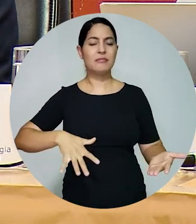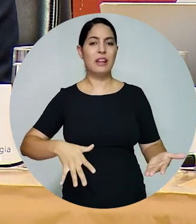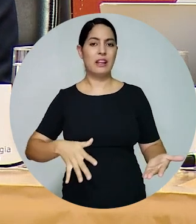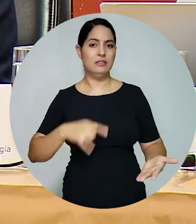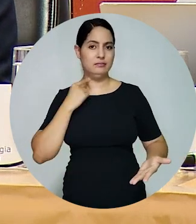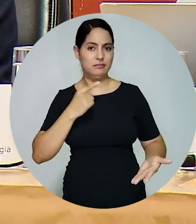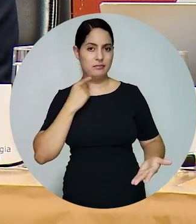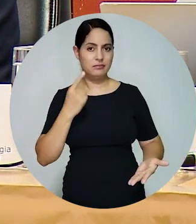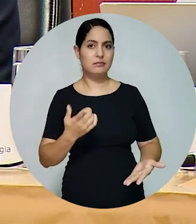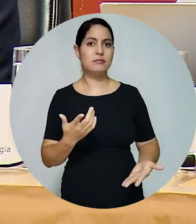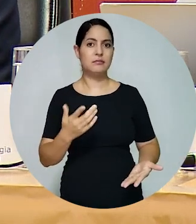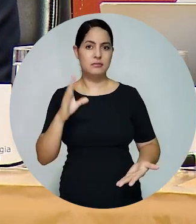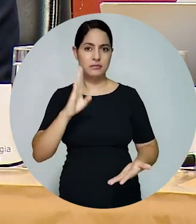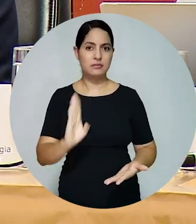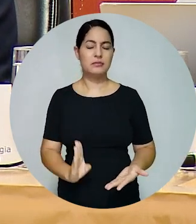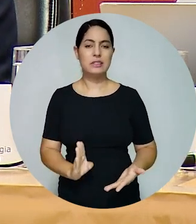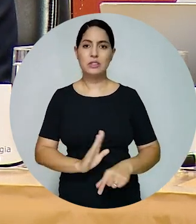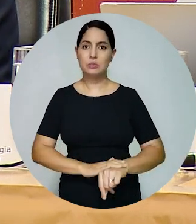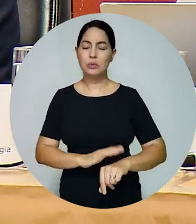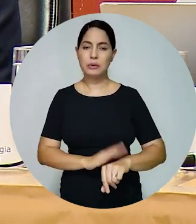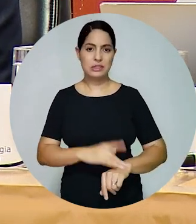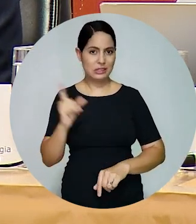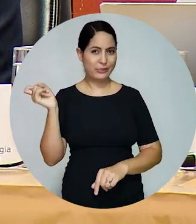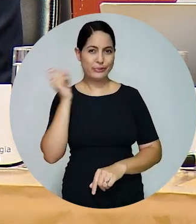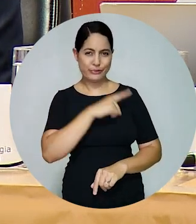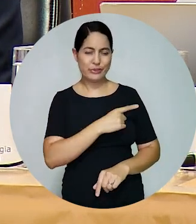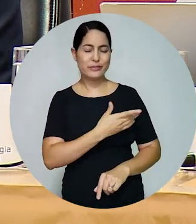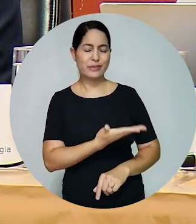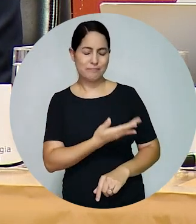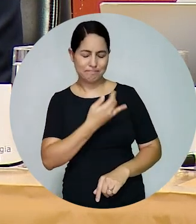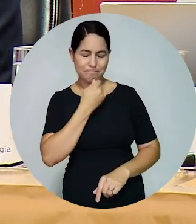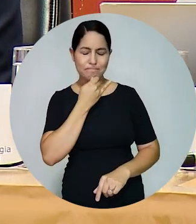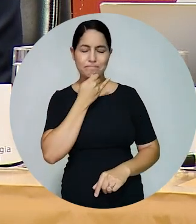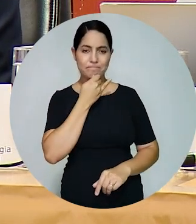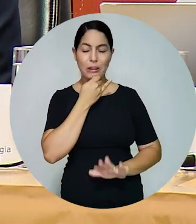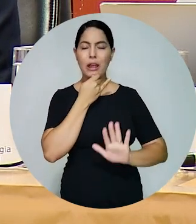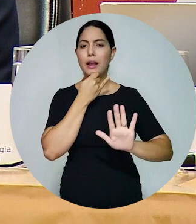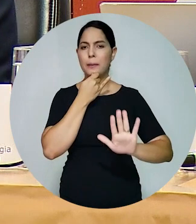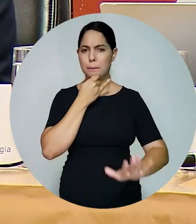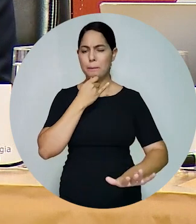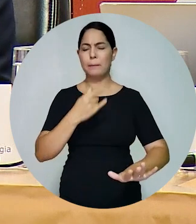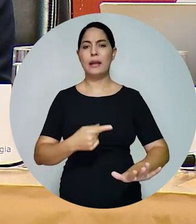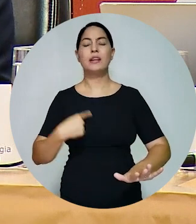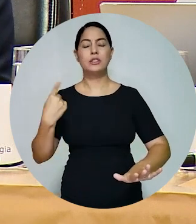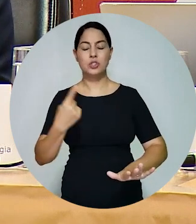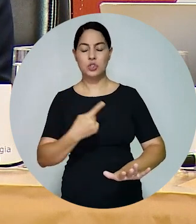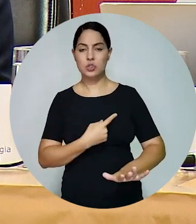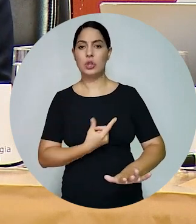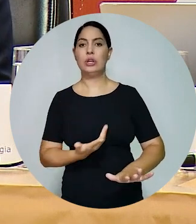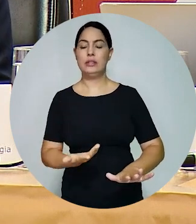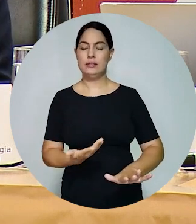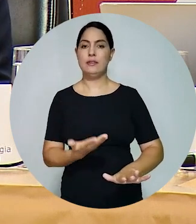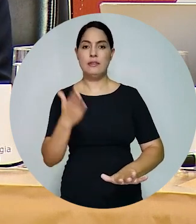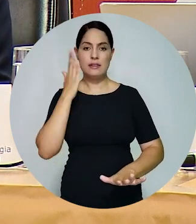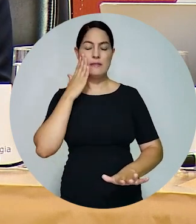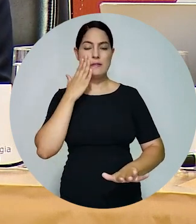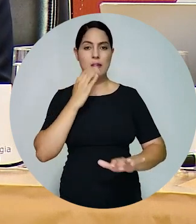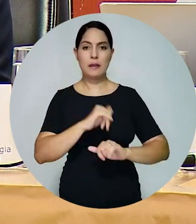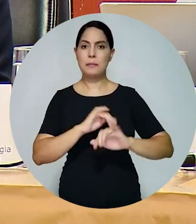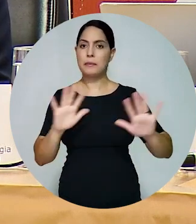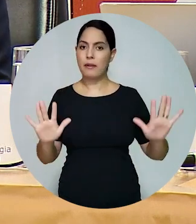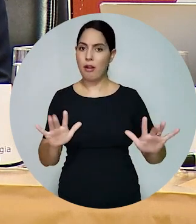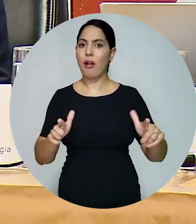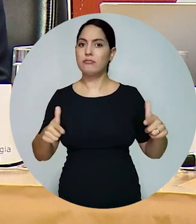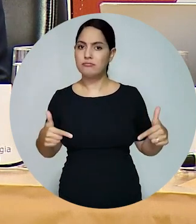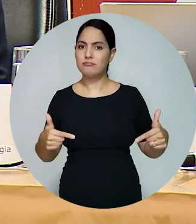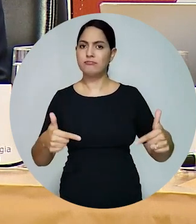força de trabalho à advocacia brasileira em momentos tão difíceis como esses que nós ainda estamos passando, infelizmente, mas nos